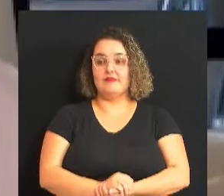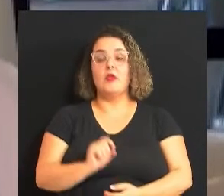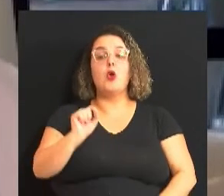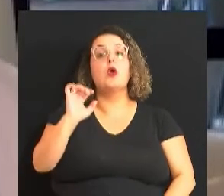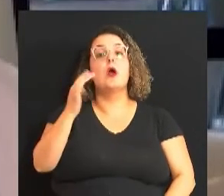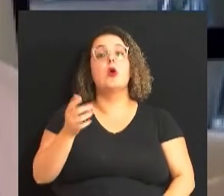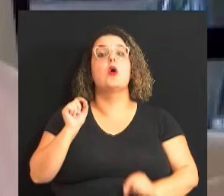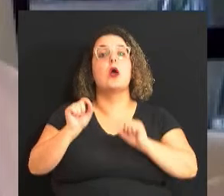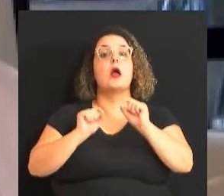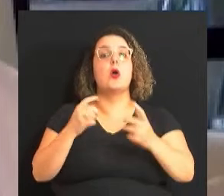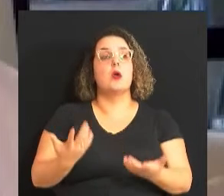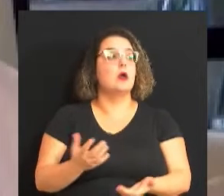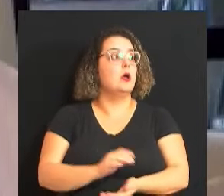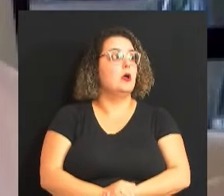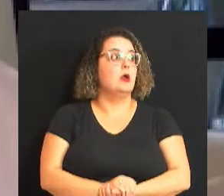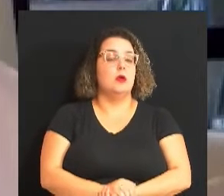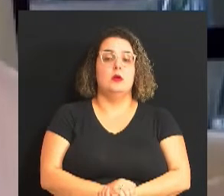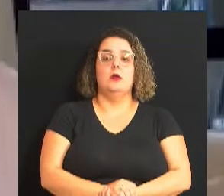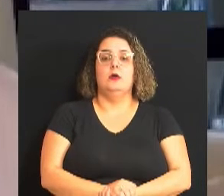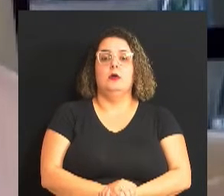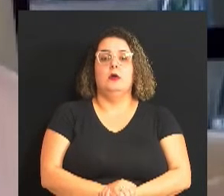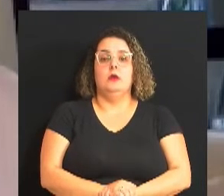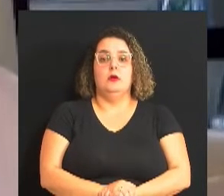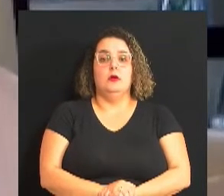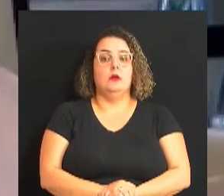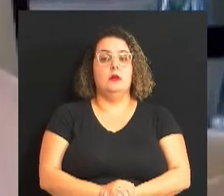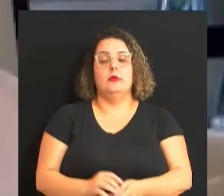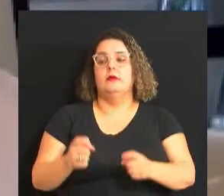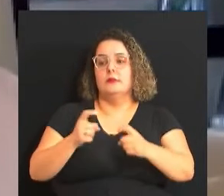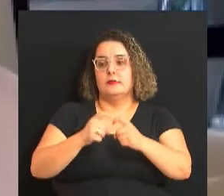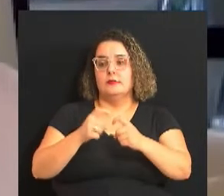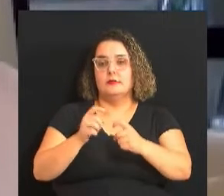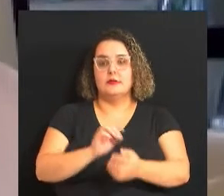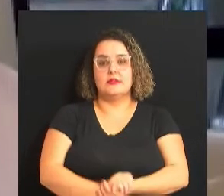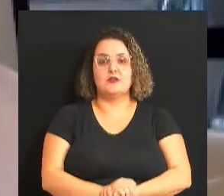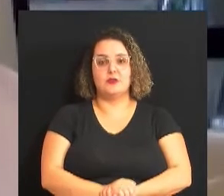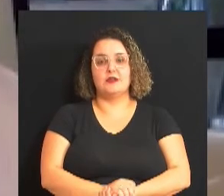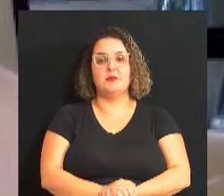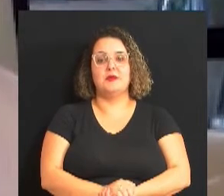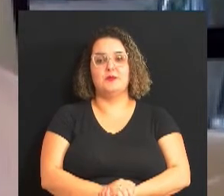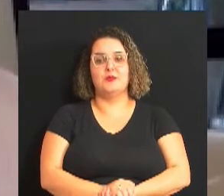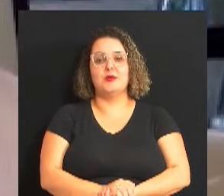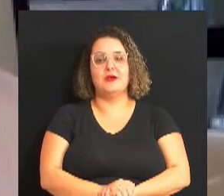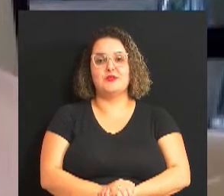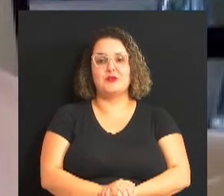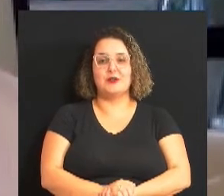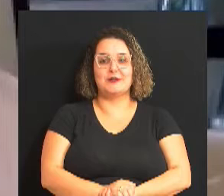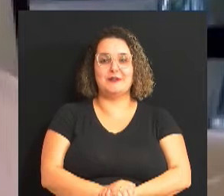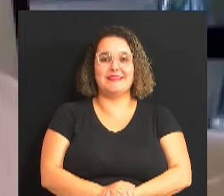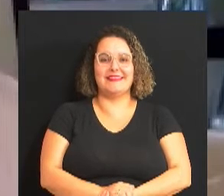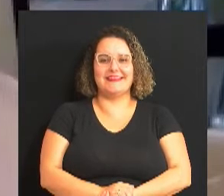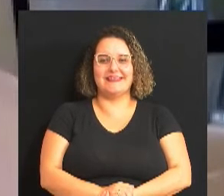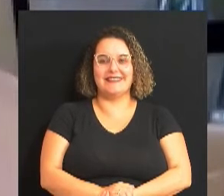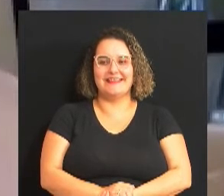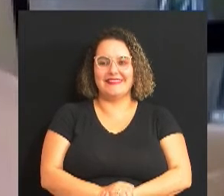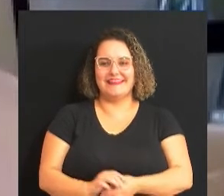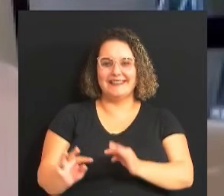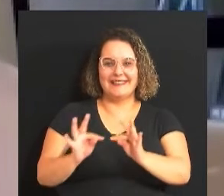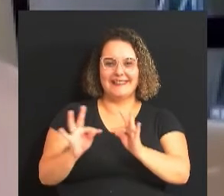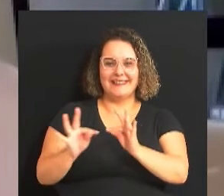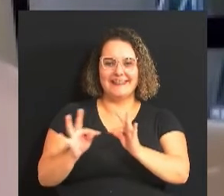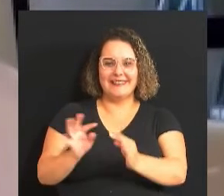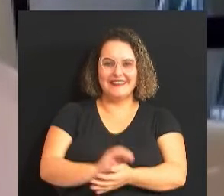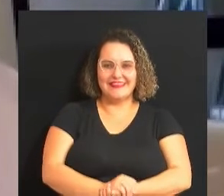seguinte, o médico, na hora que faz um estômago, ele tem que ter muitos critérios técnicos para